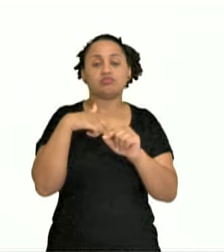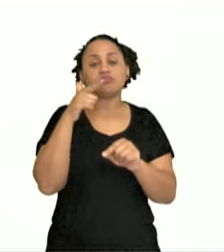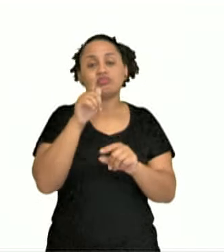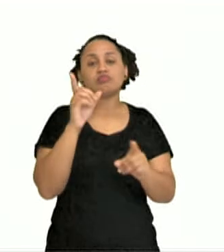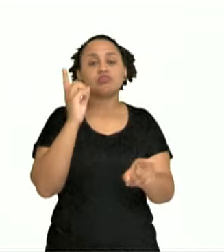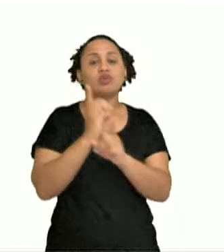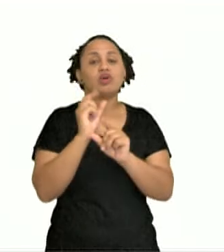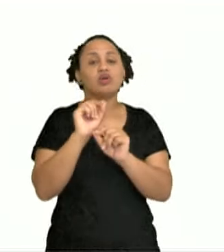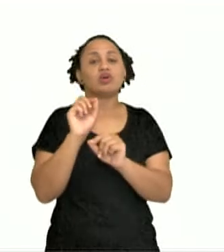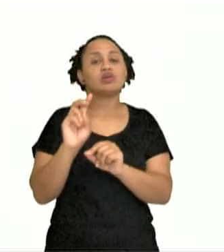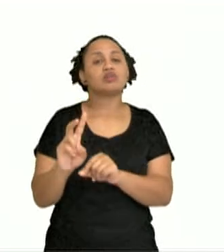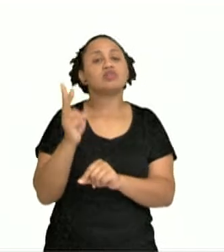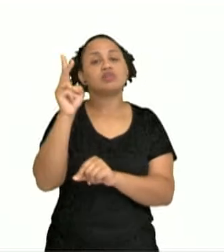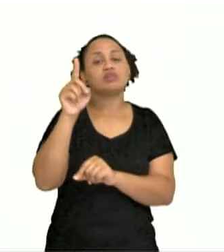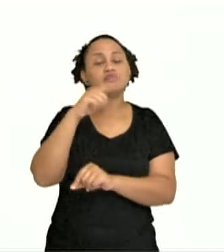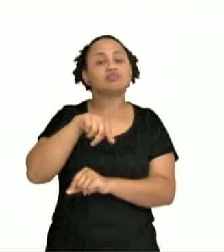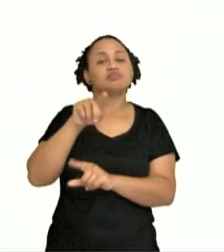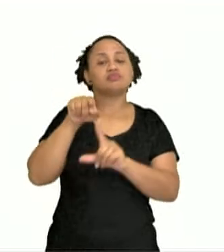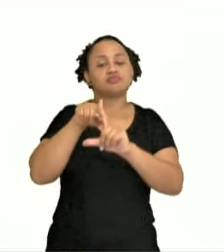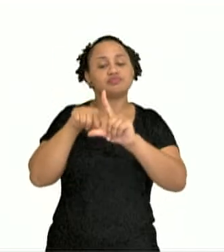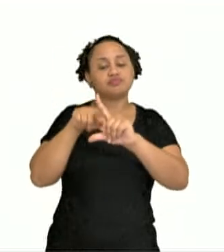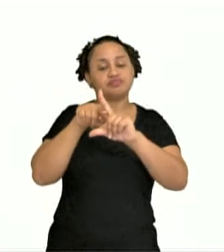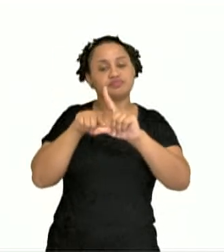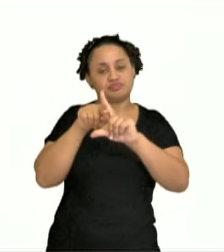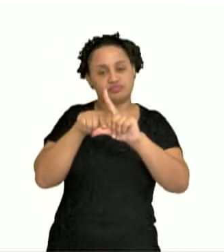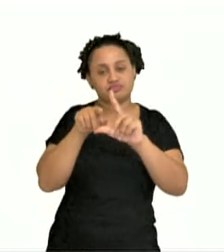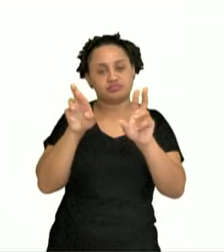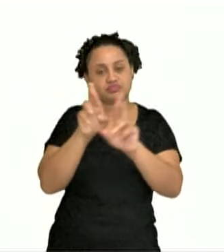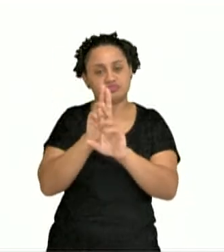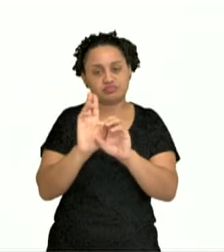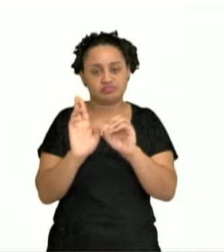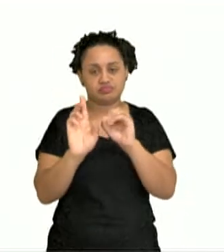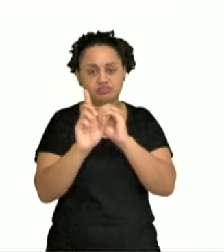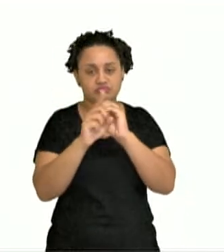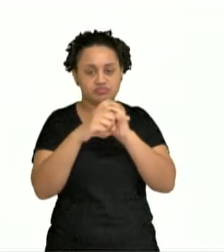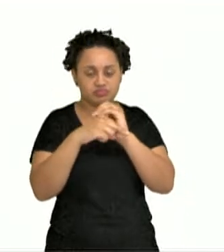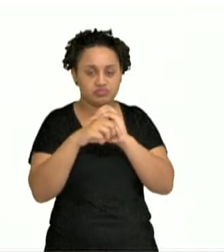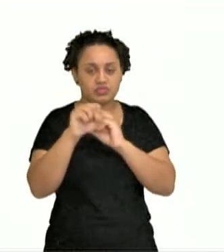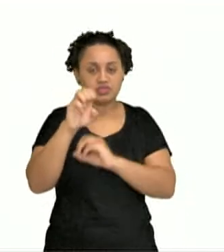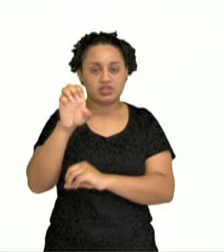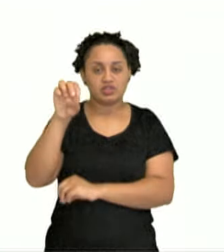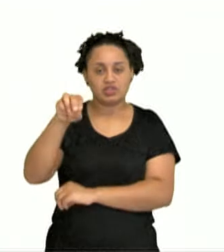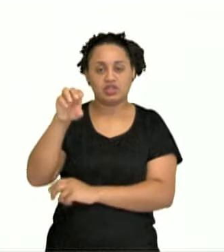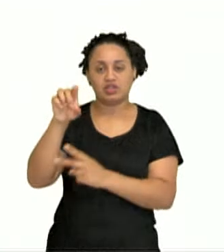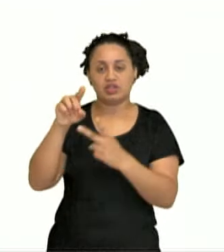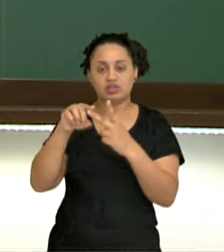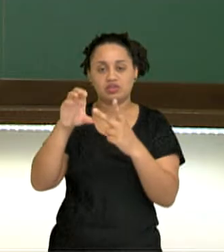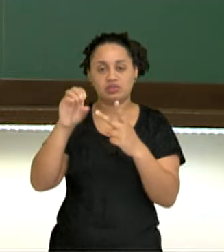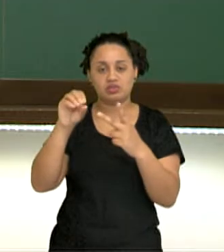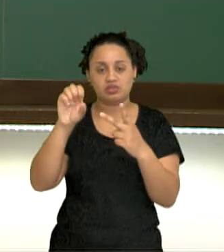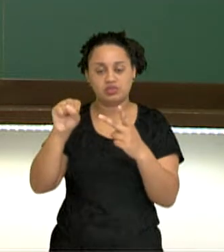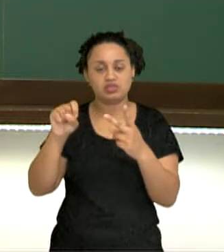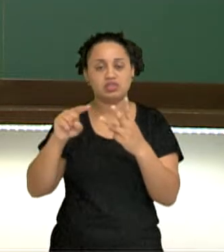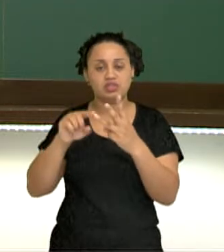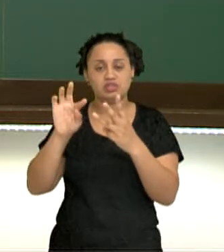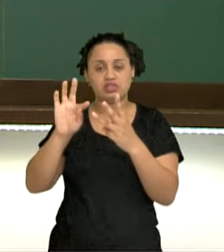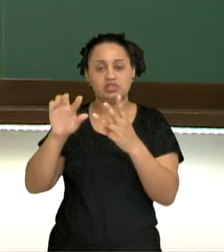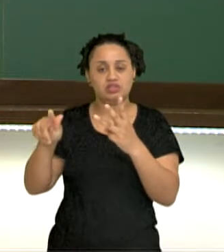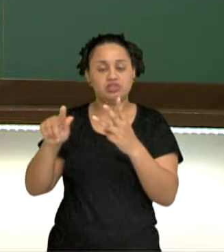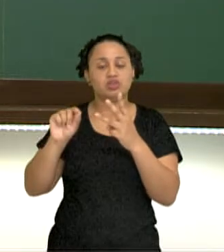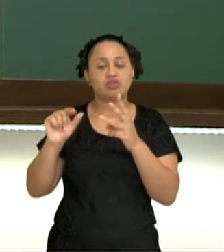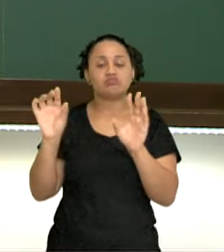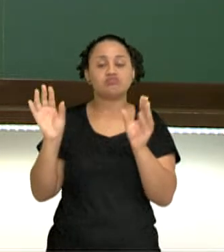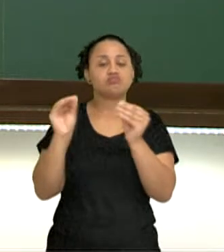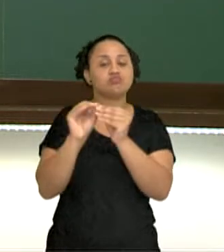os valores desses ângulos, das suas relações trigonométricas de seno, cosseno e tangente, nós fazemos a redução desse